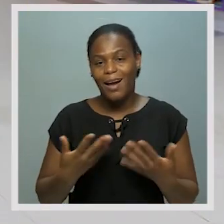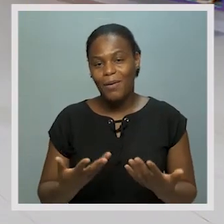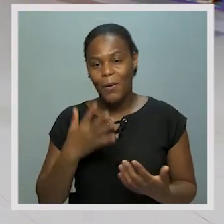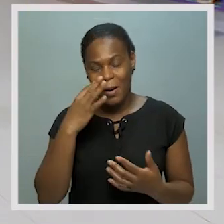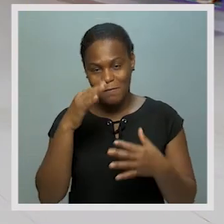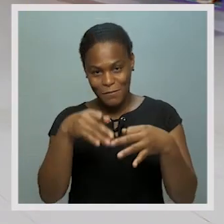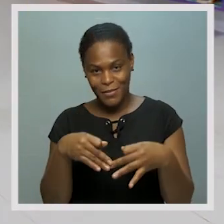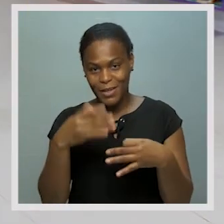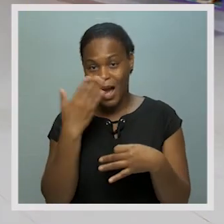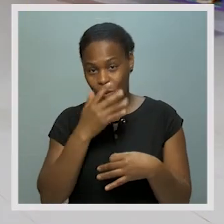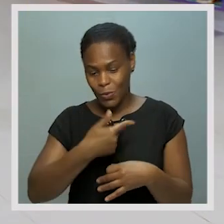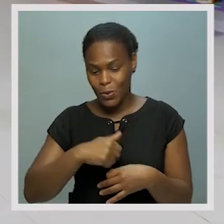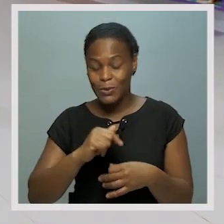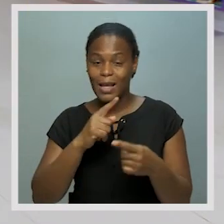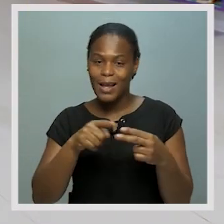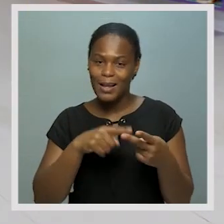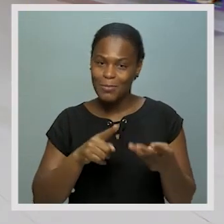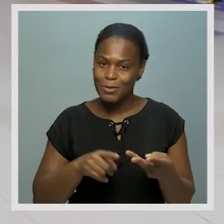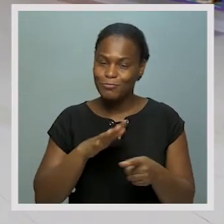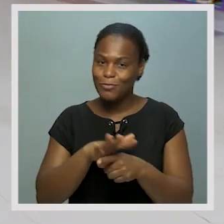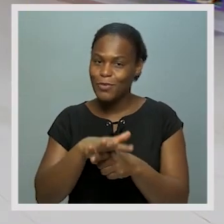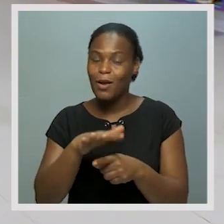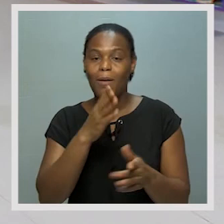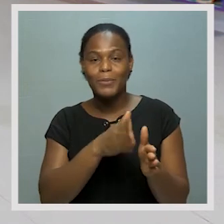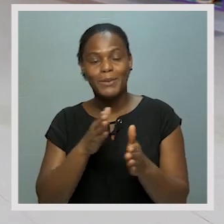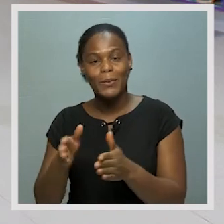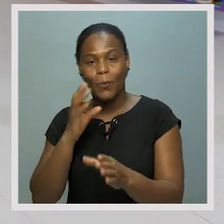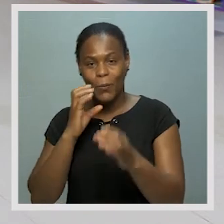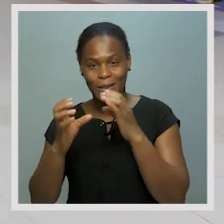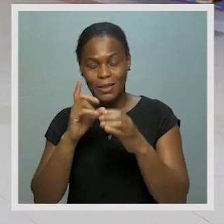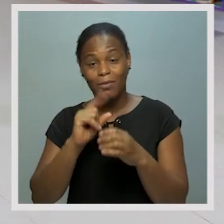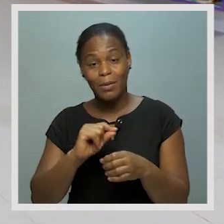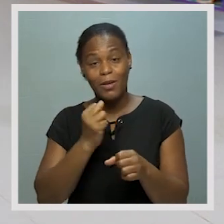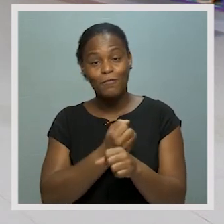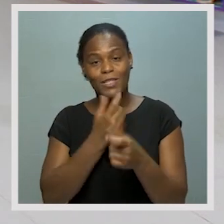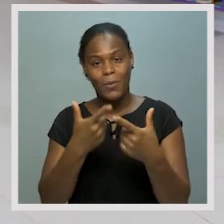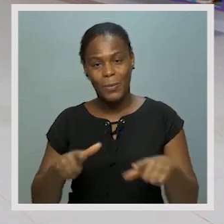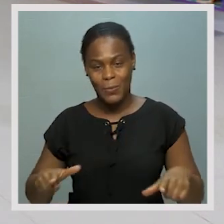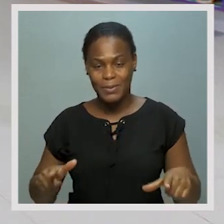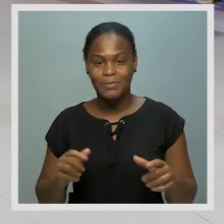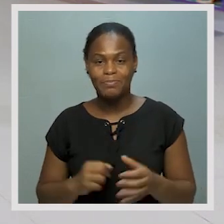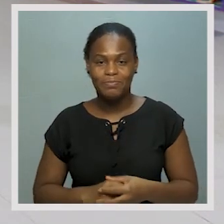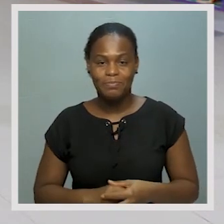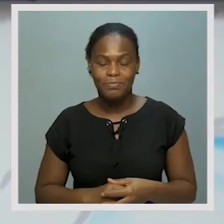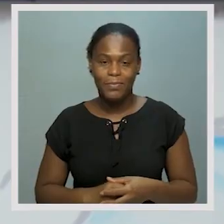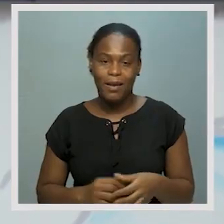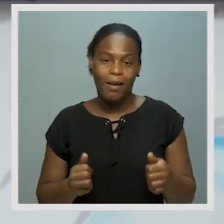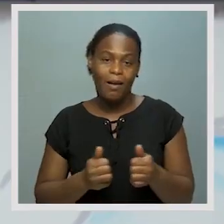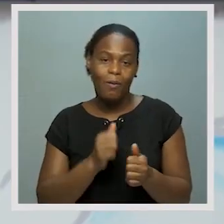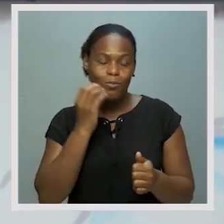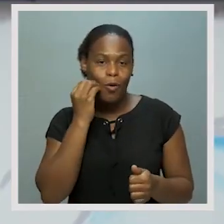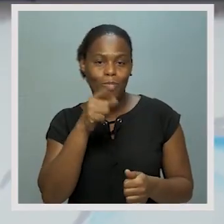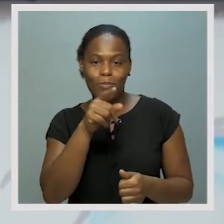E assim chegamos ao fim da nossa aula sobre elementos que interferem no processo comunicativo e as funções de linguagem.